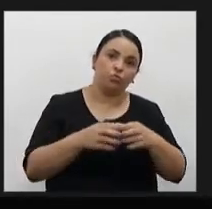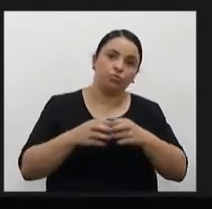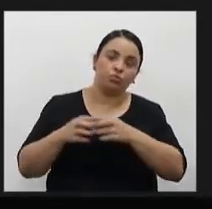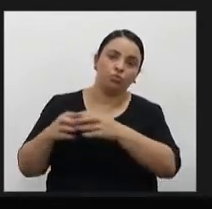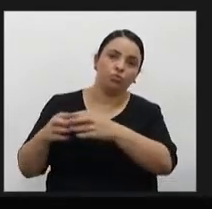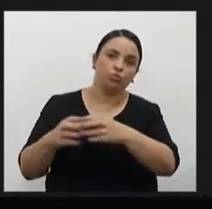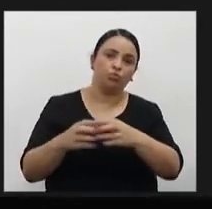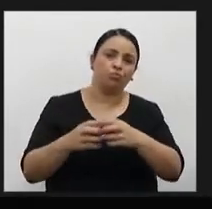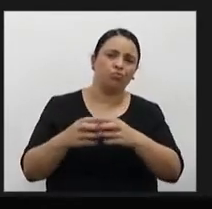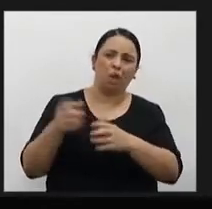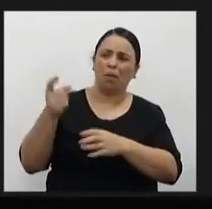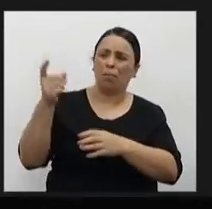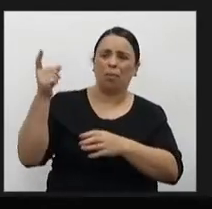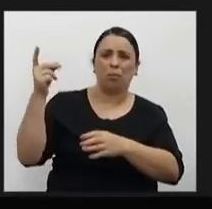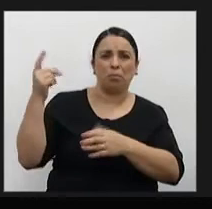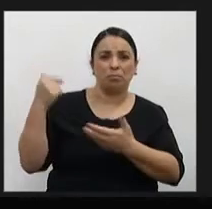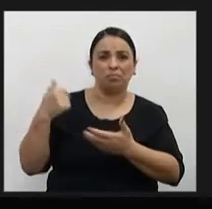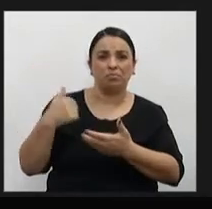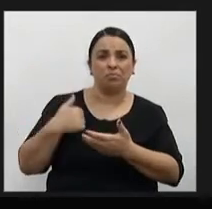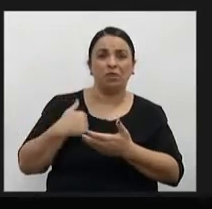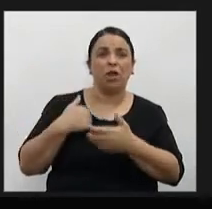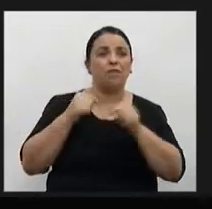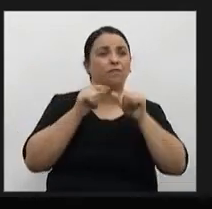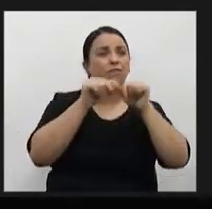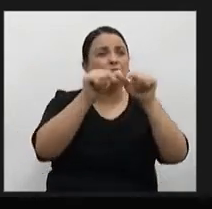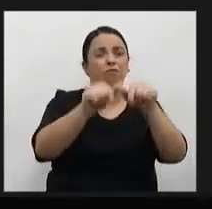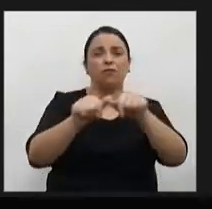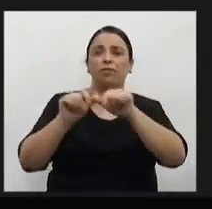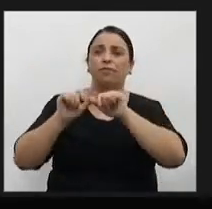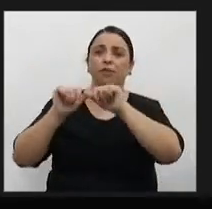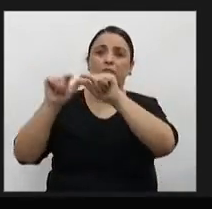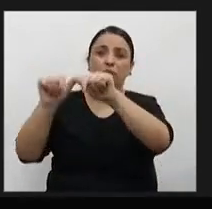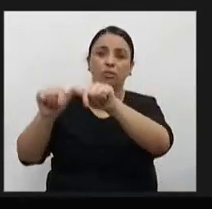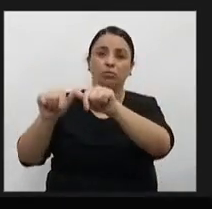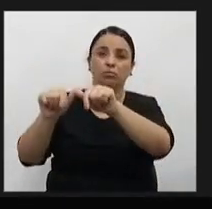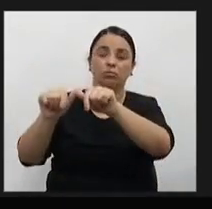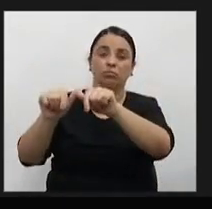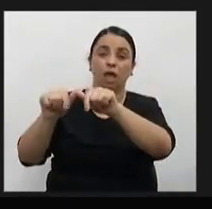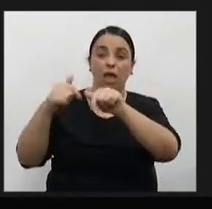viajando de lá, daqui para Belo Horizonte,